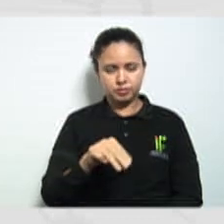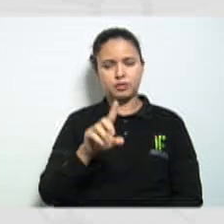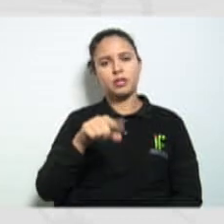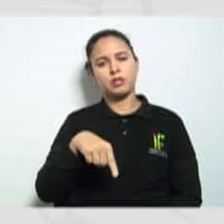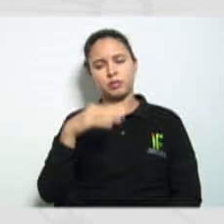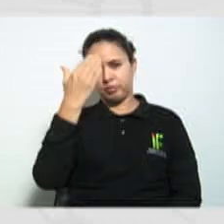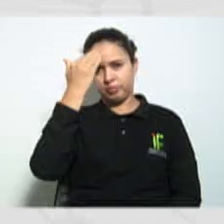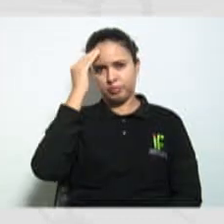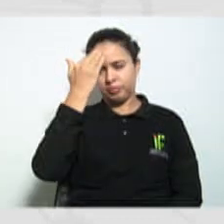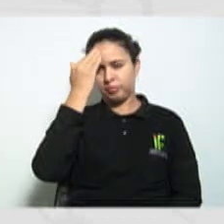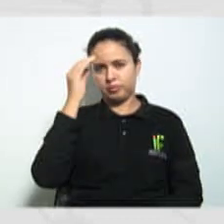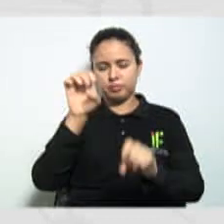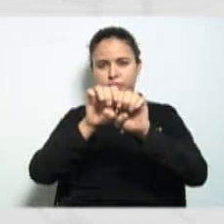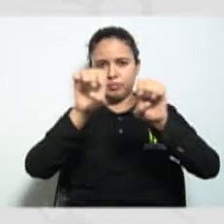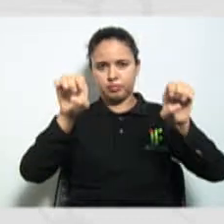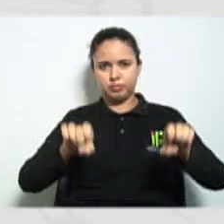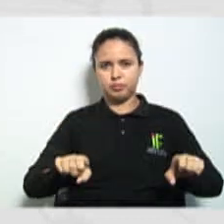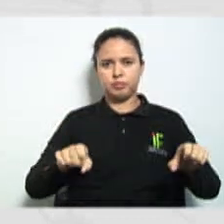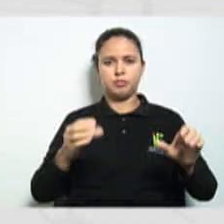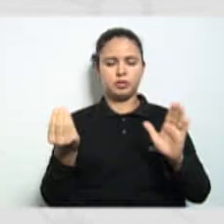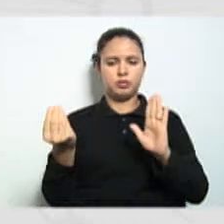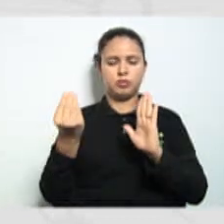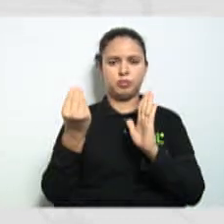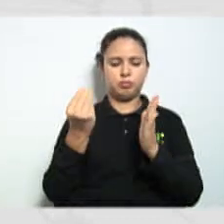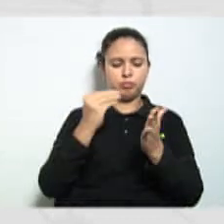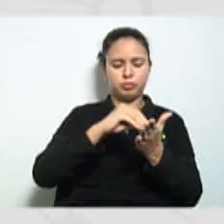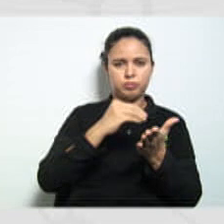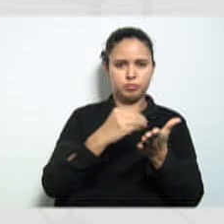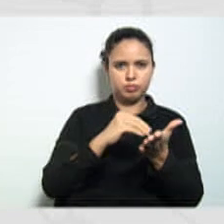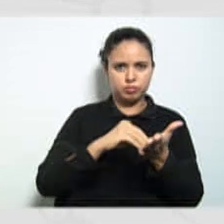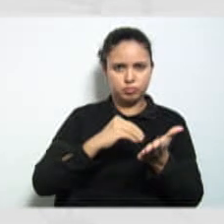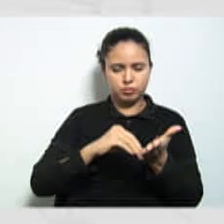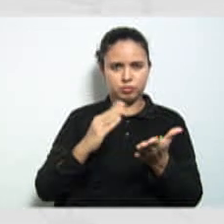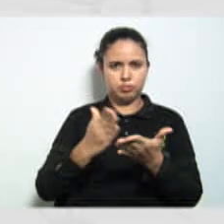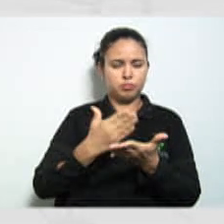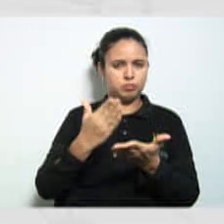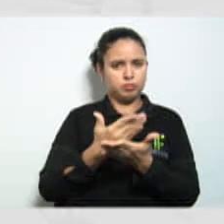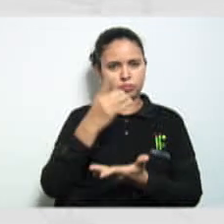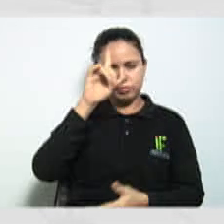dos lançamentos lá no livro diário.